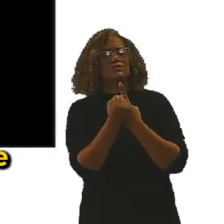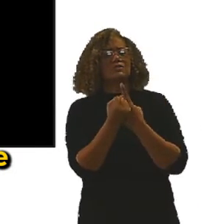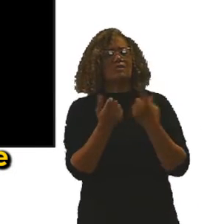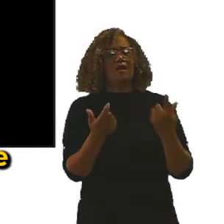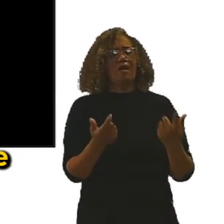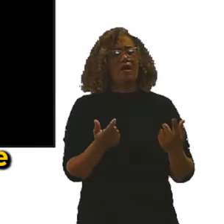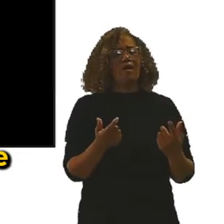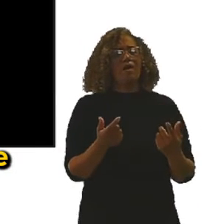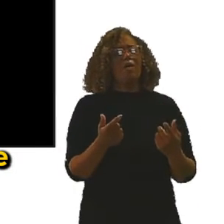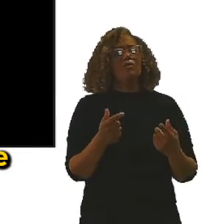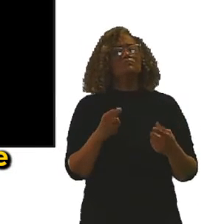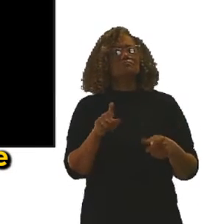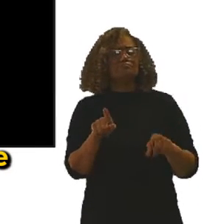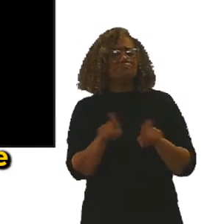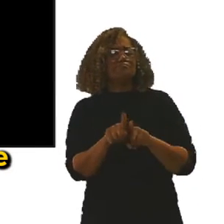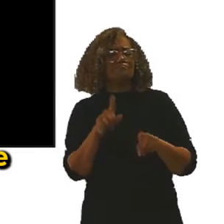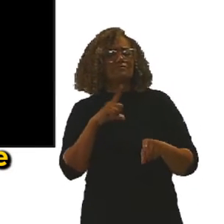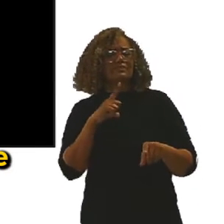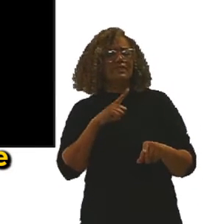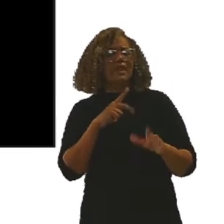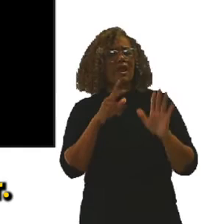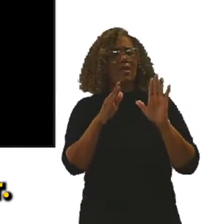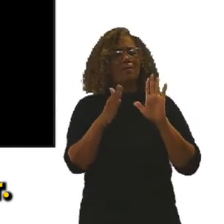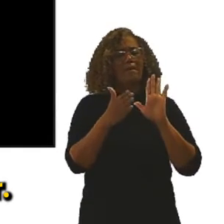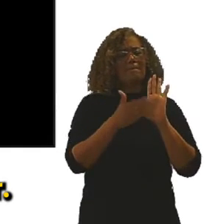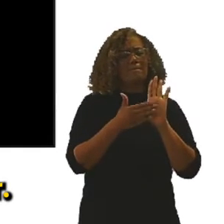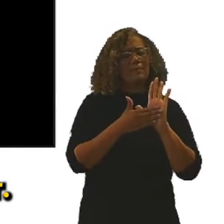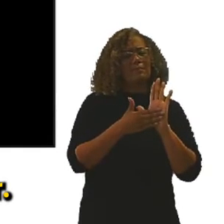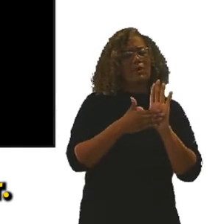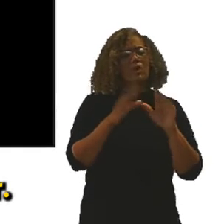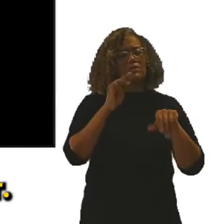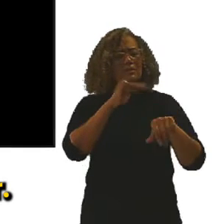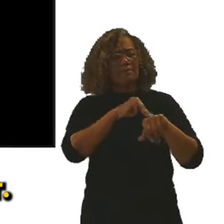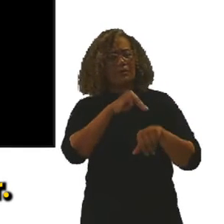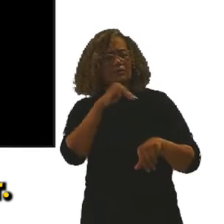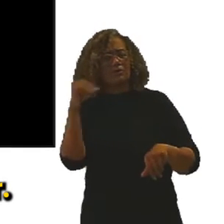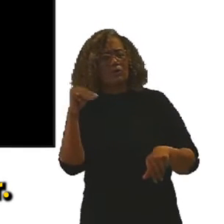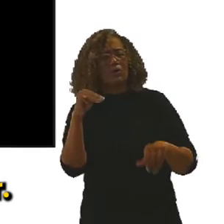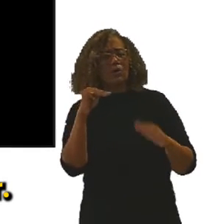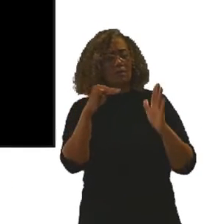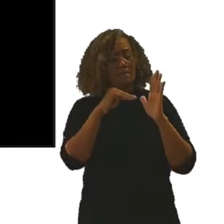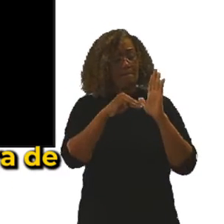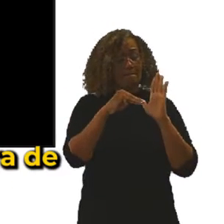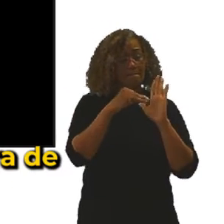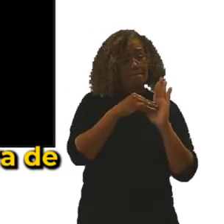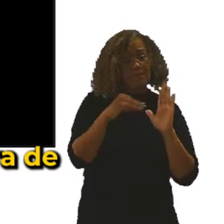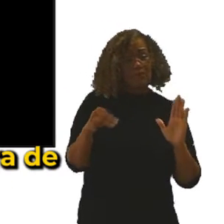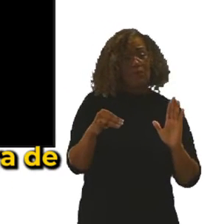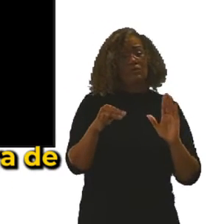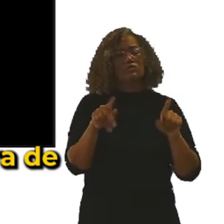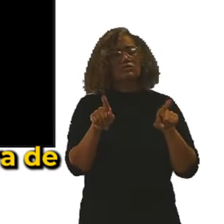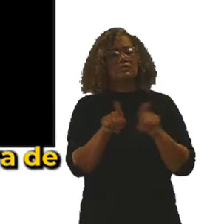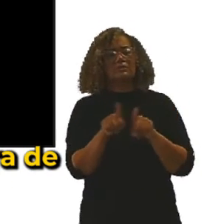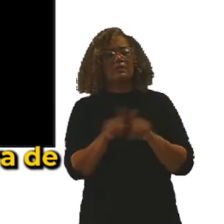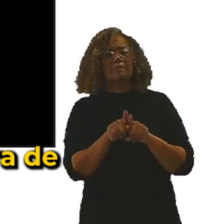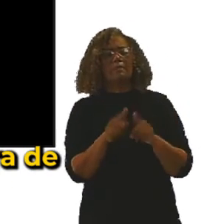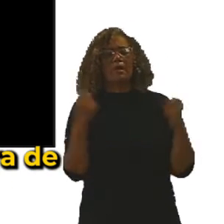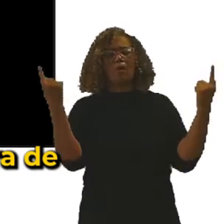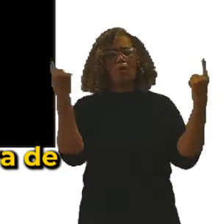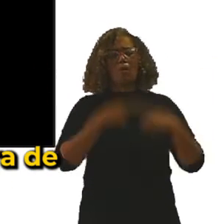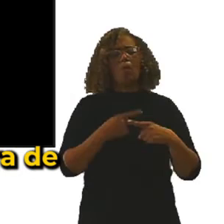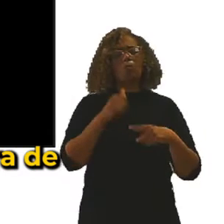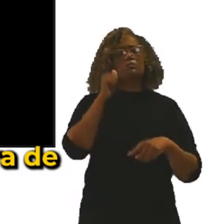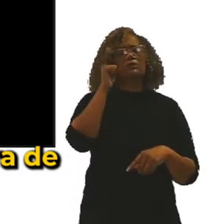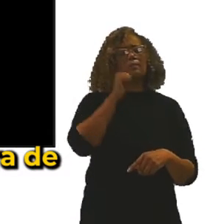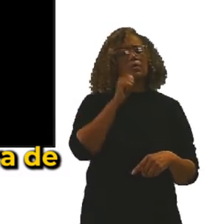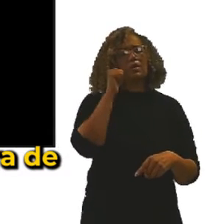proposta metodológica de compreender, então, essa violência contra a mulher. Posteriormente, eu adentro